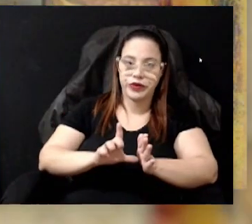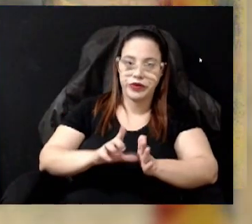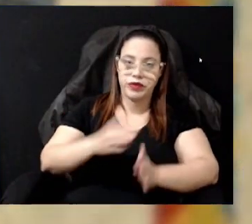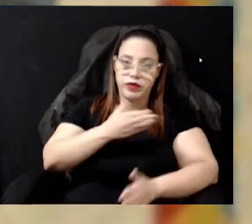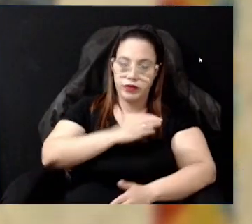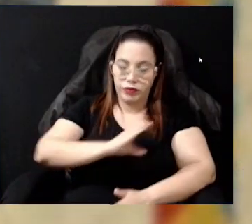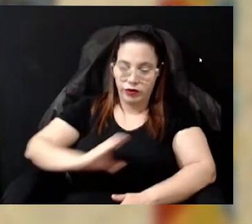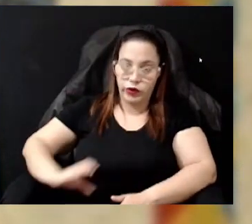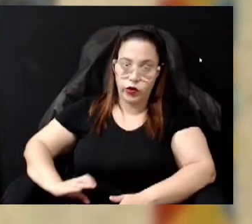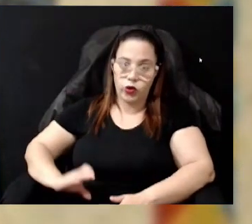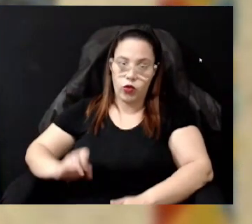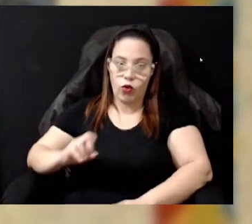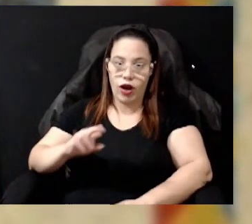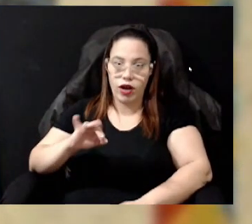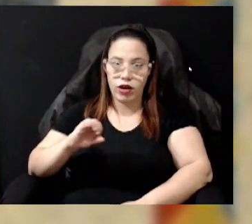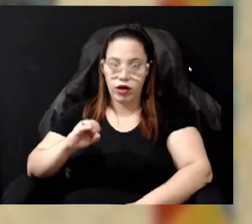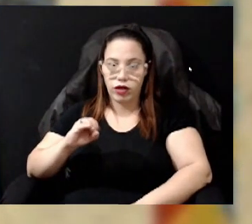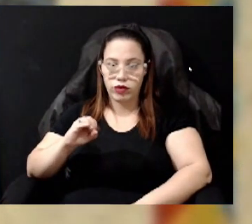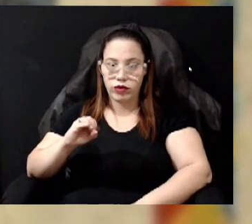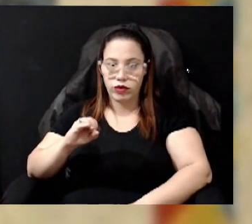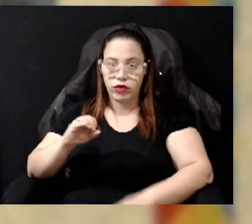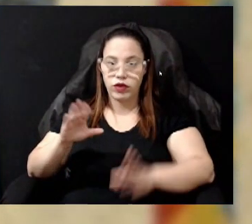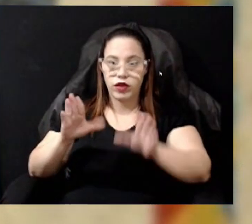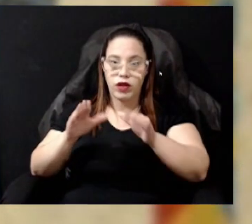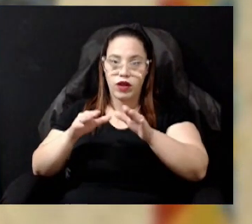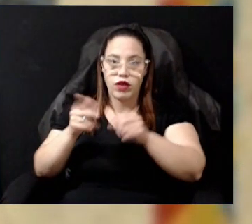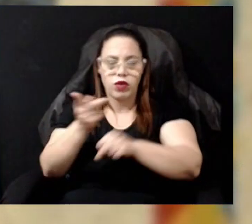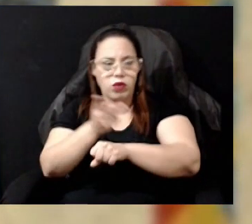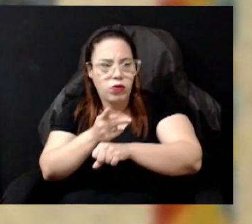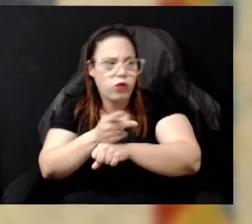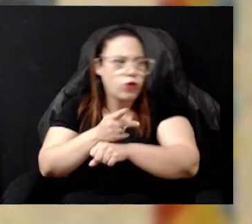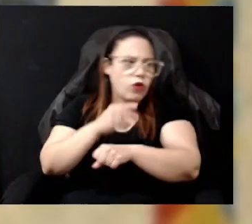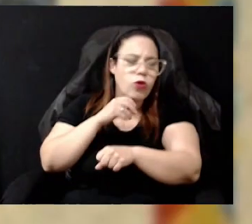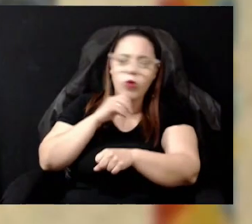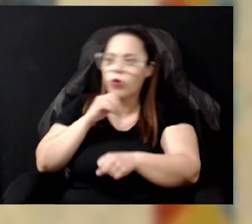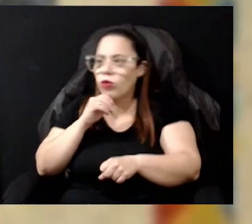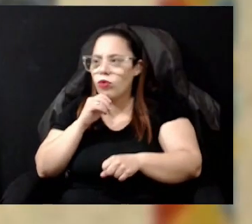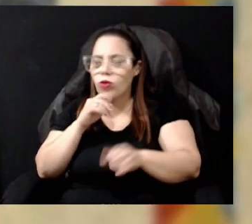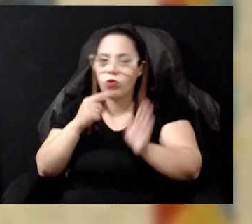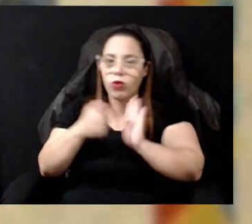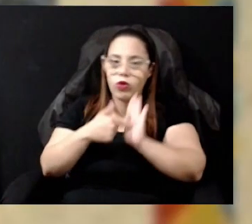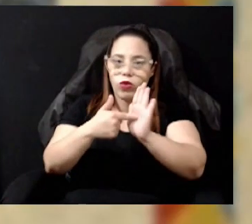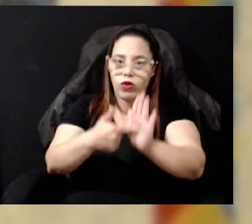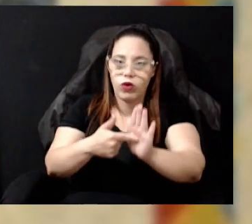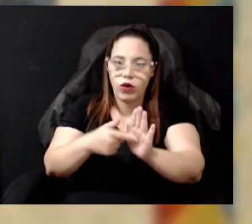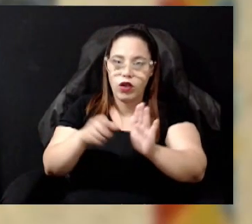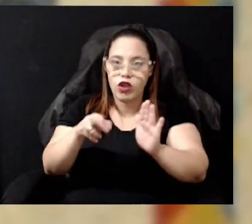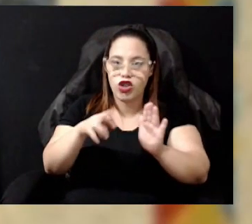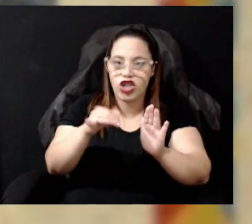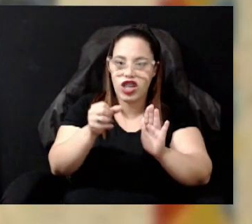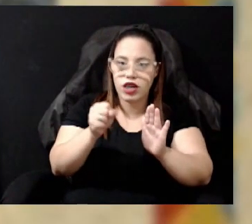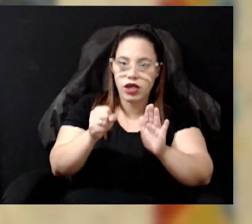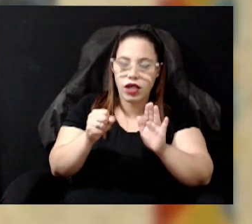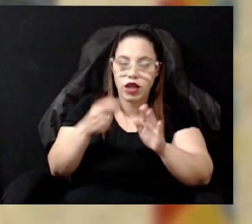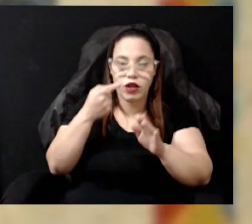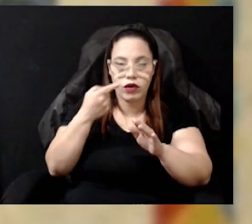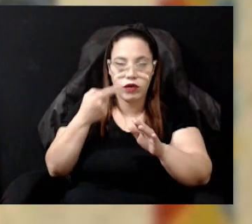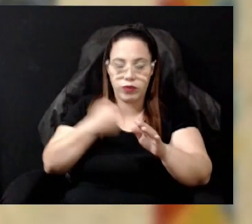ave indo em busca de presas, enquanto registros chineses e japoneses de 600